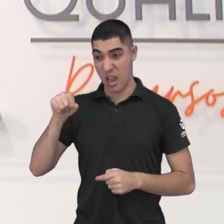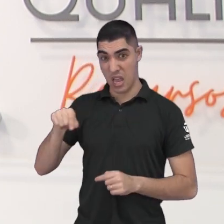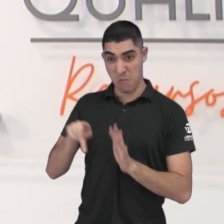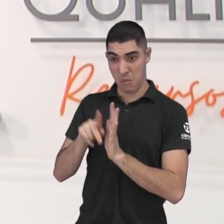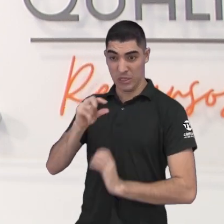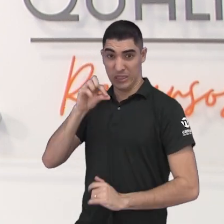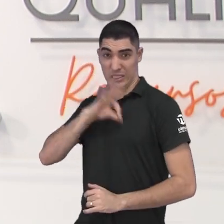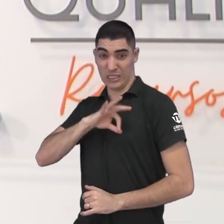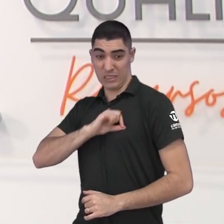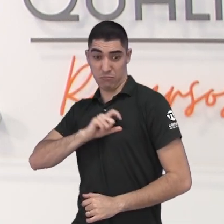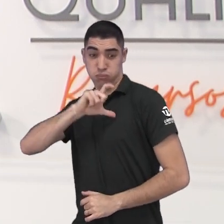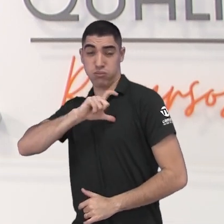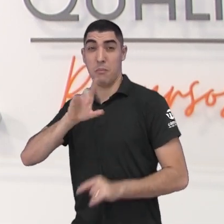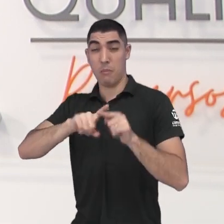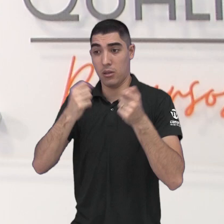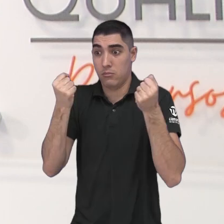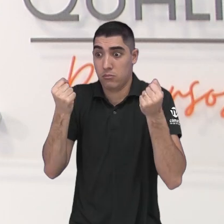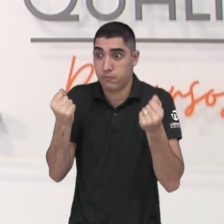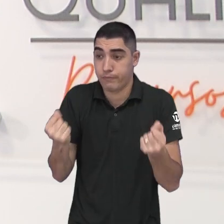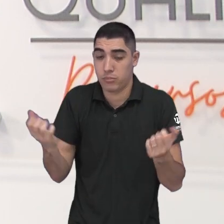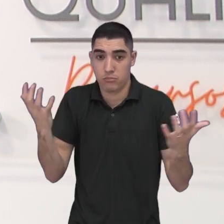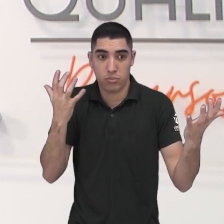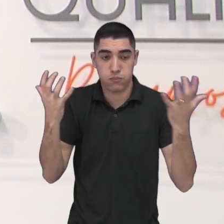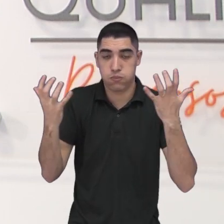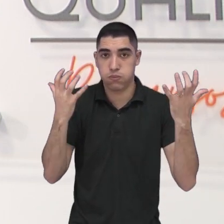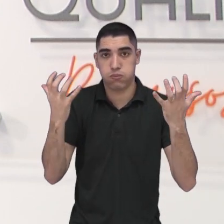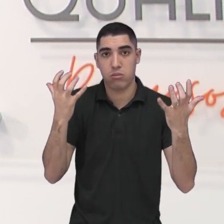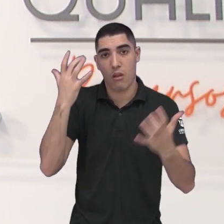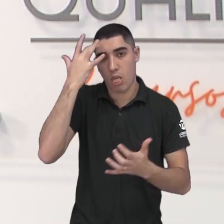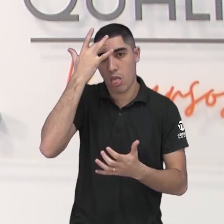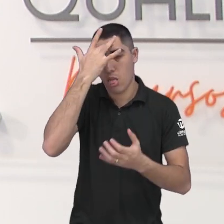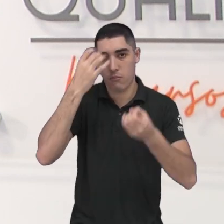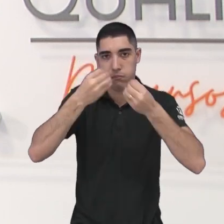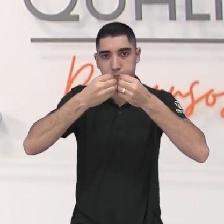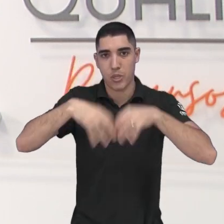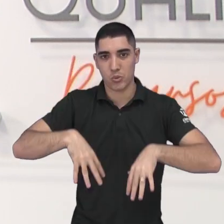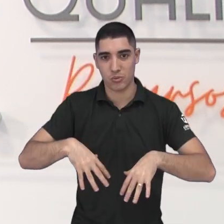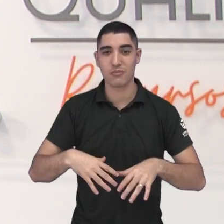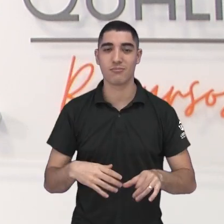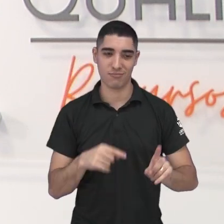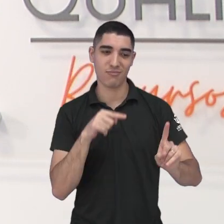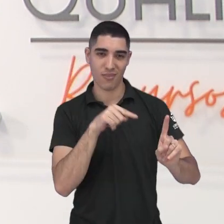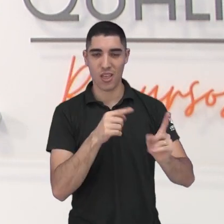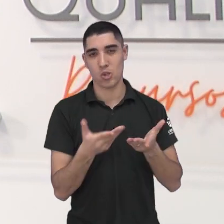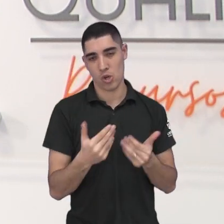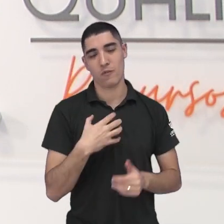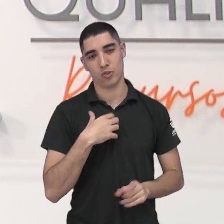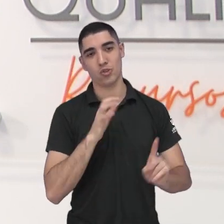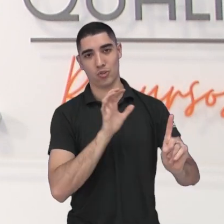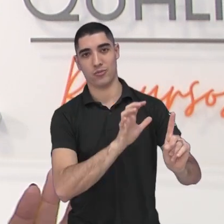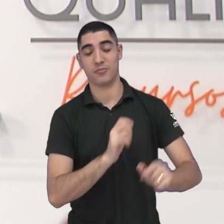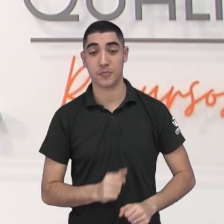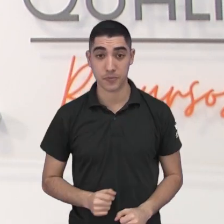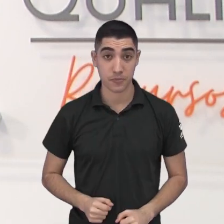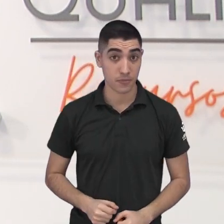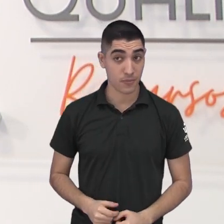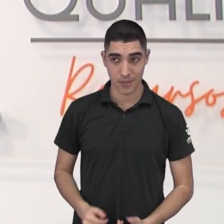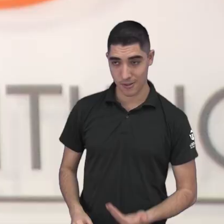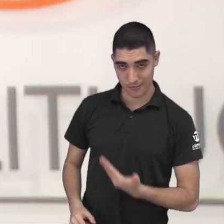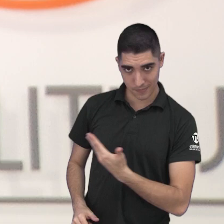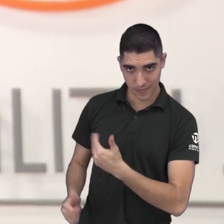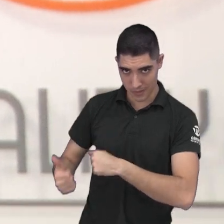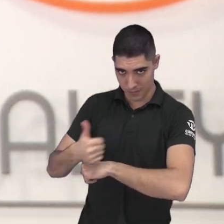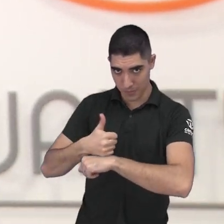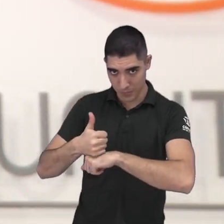menos, do que um salário mais alto e um nível de responsabilidade, de repente, tão alto que venha afetar a saúde mental. Isso eles vão